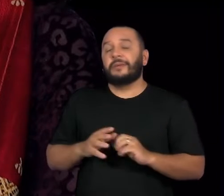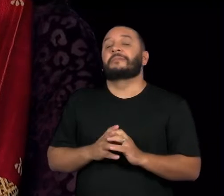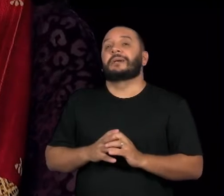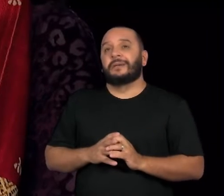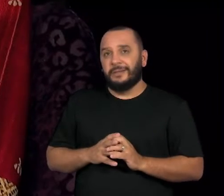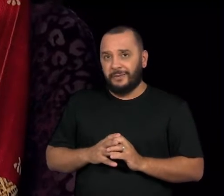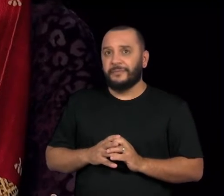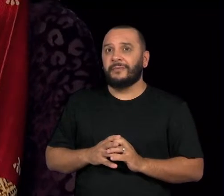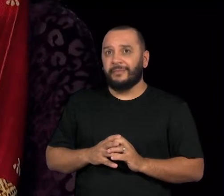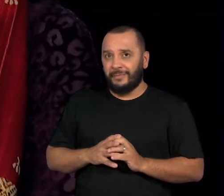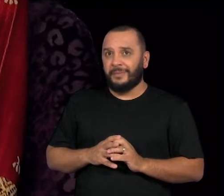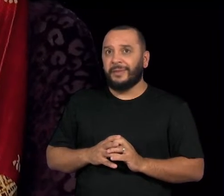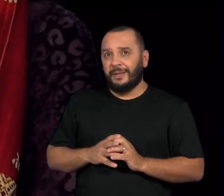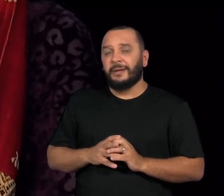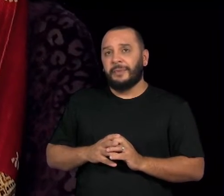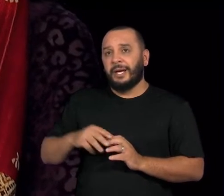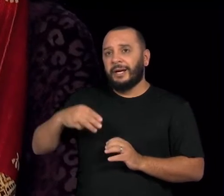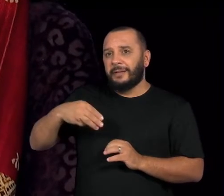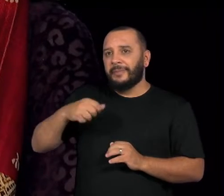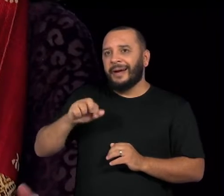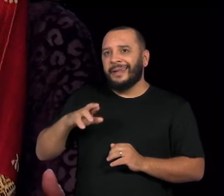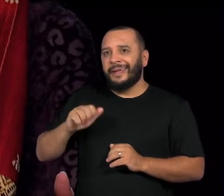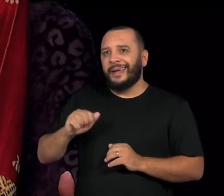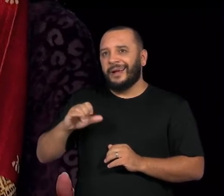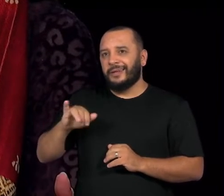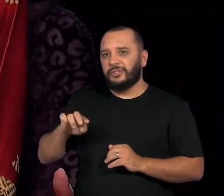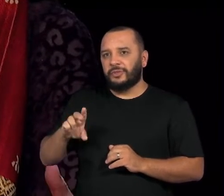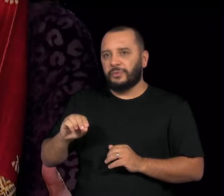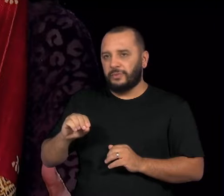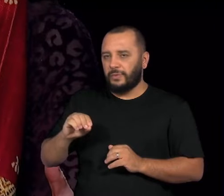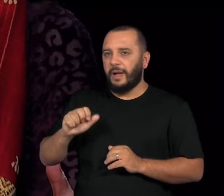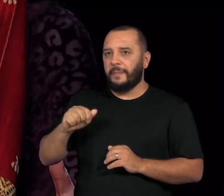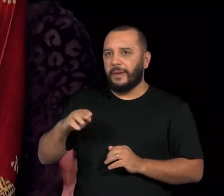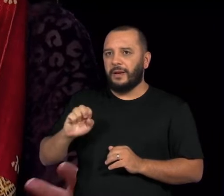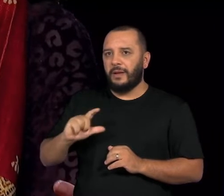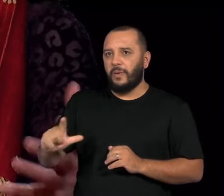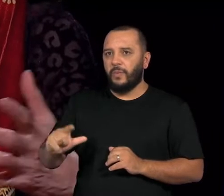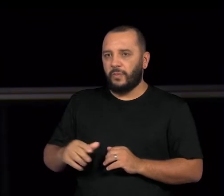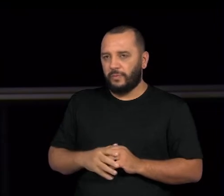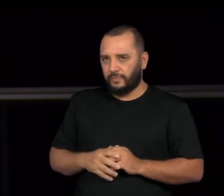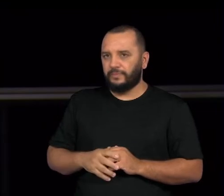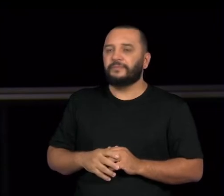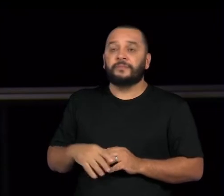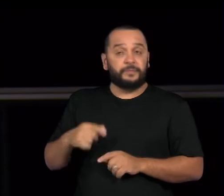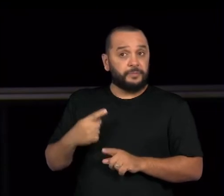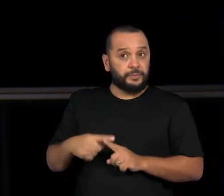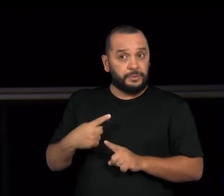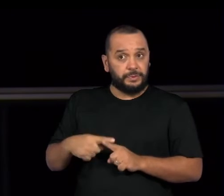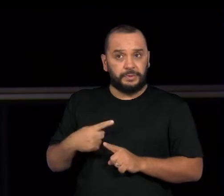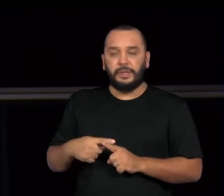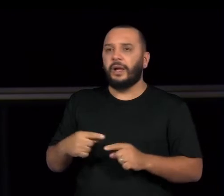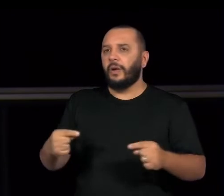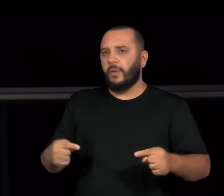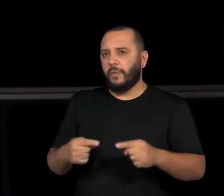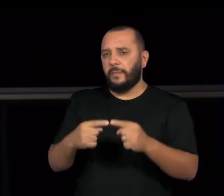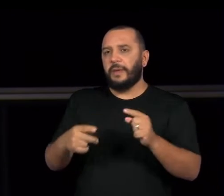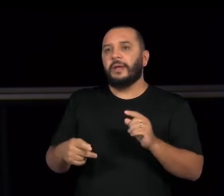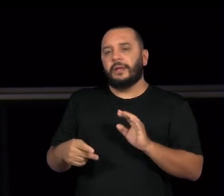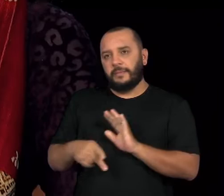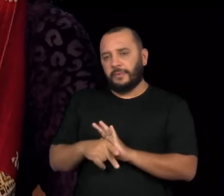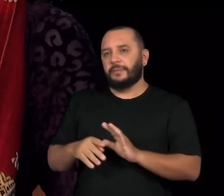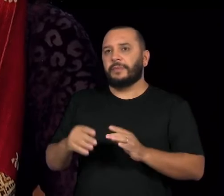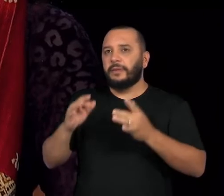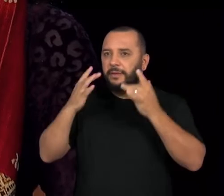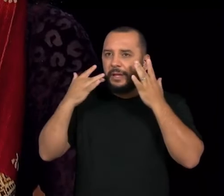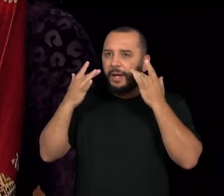a Maria Adelaide do Amaral, porque achei que isso valia a pena ir para o teatro e foi